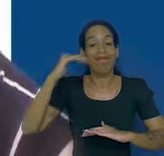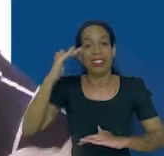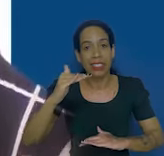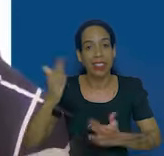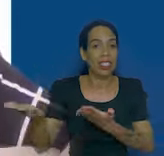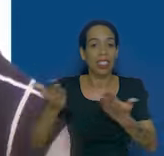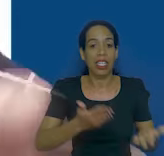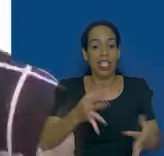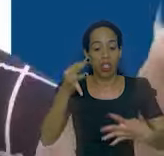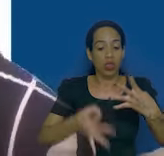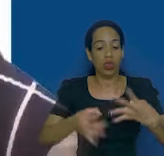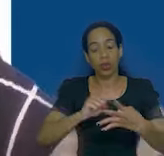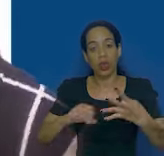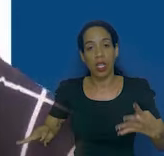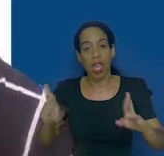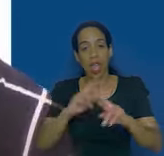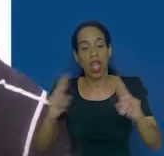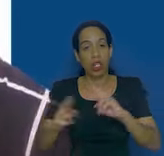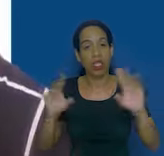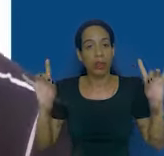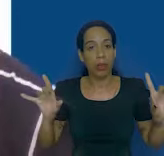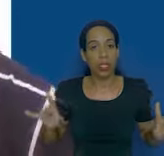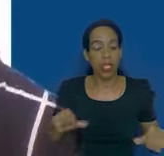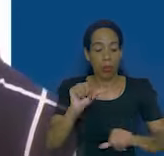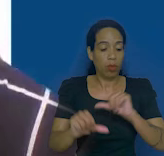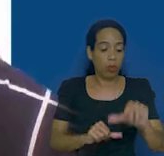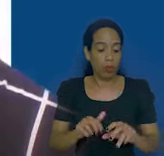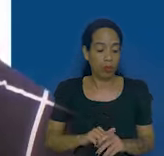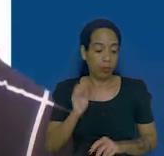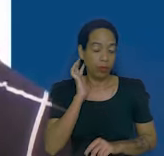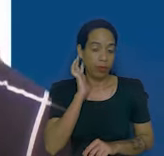disso, trazer a jurisprudência relacionada a questões específicas da reforma.